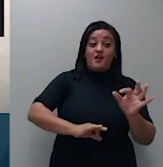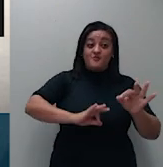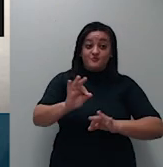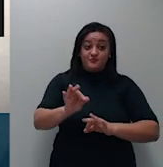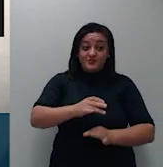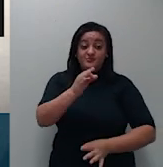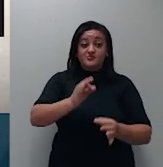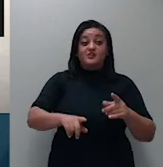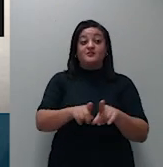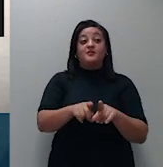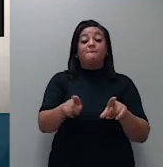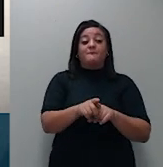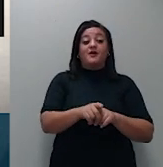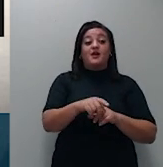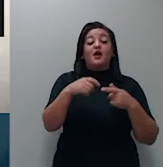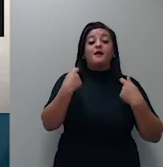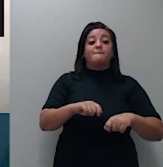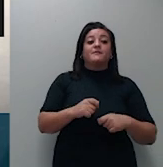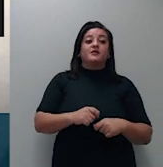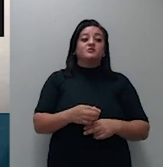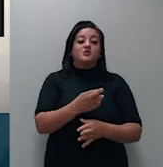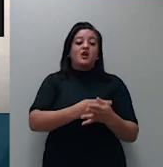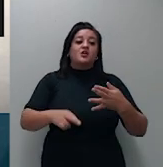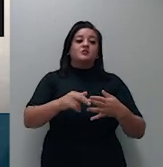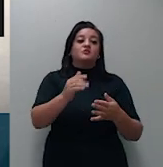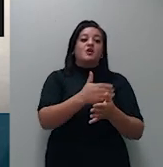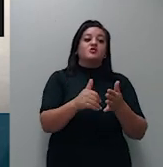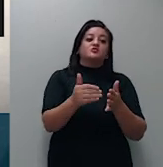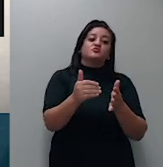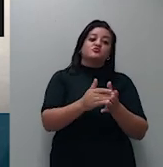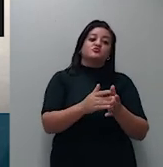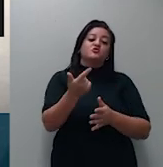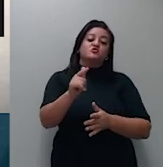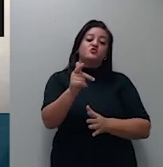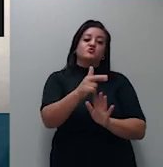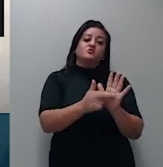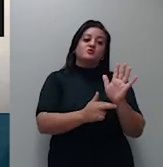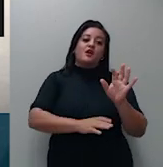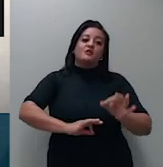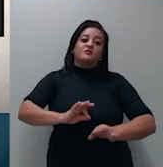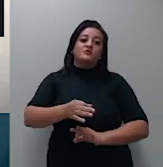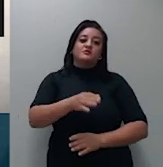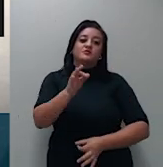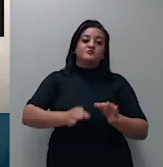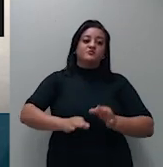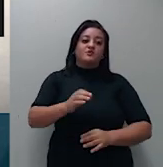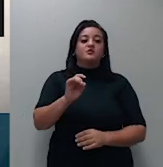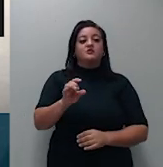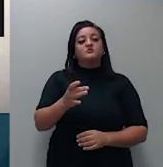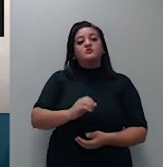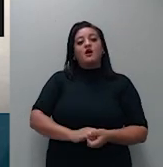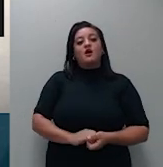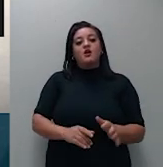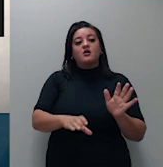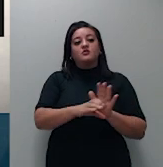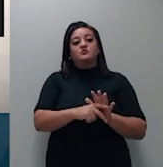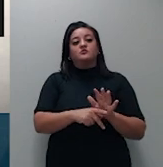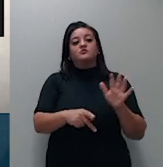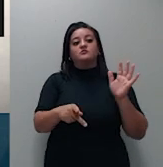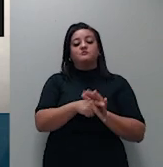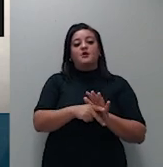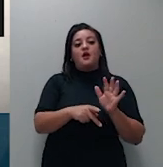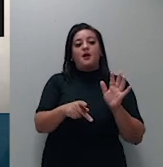merece repulsa e todas as outras normas do ordenamento jurídico não apenas do código da lei de proteção ao menor